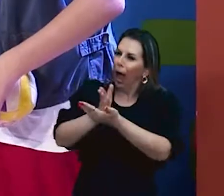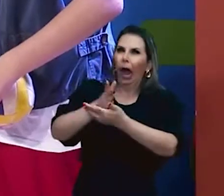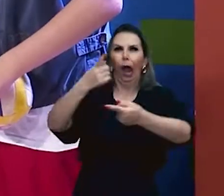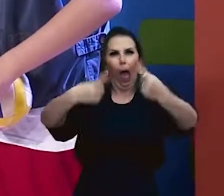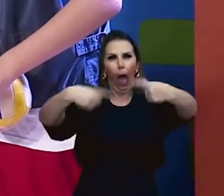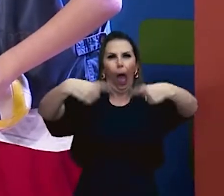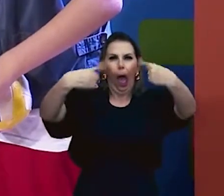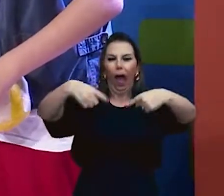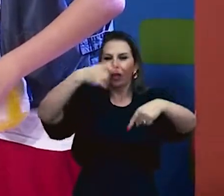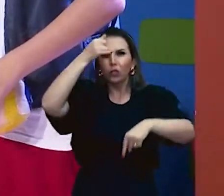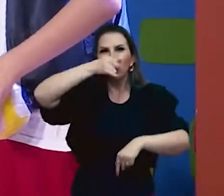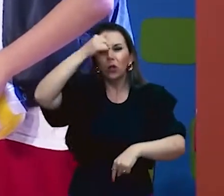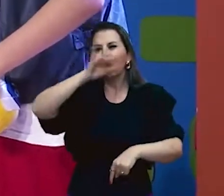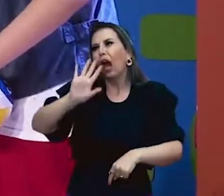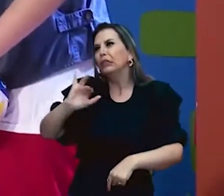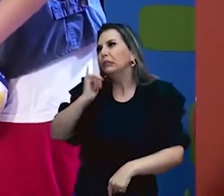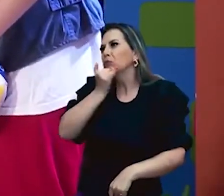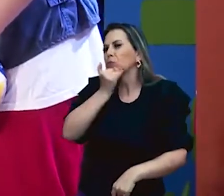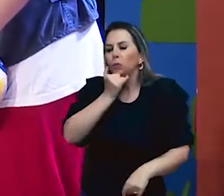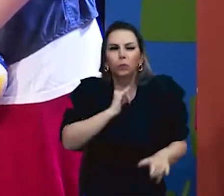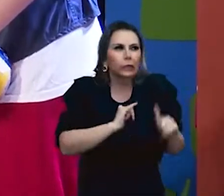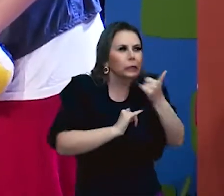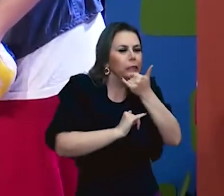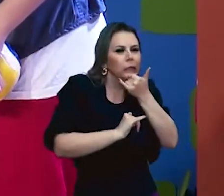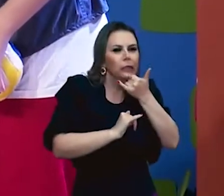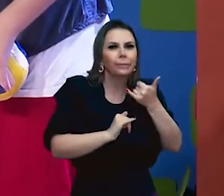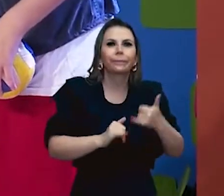discussão idiota! Desculpa, desculpa.